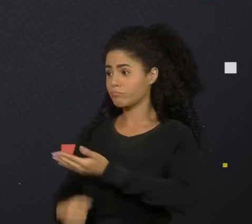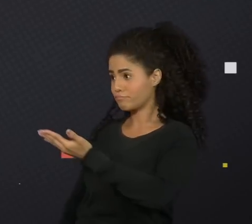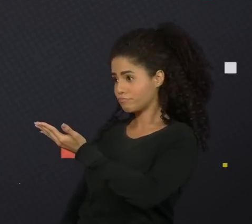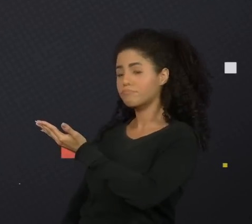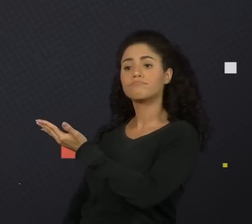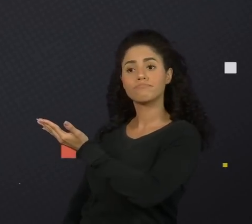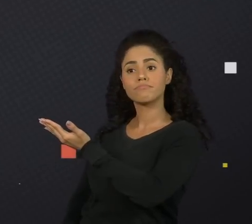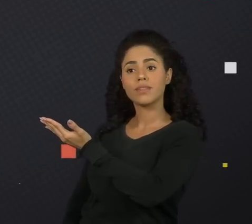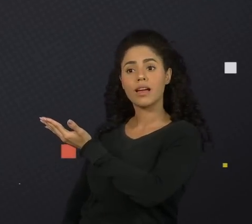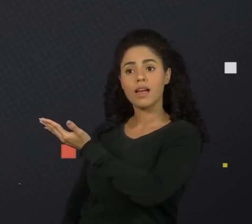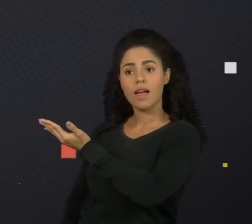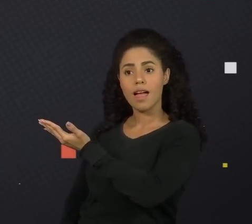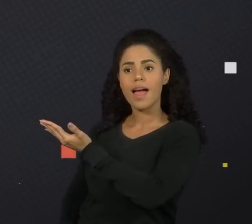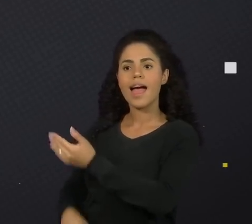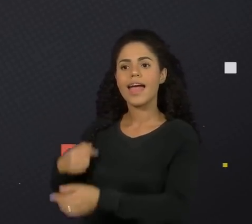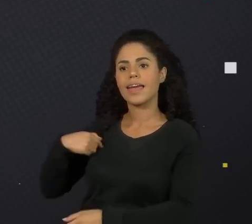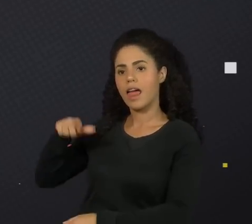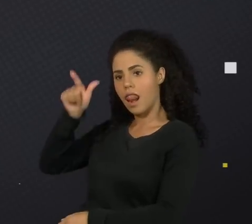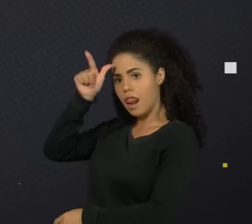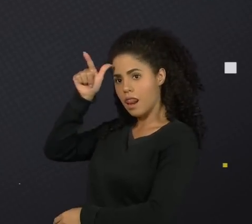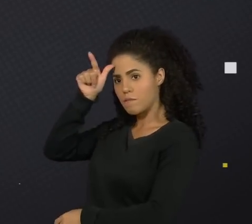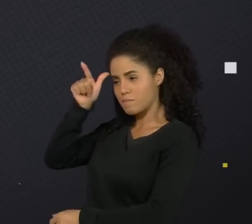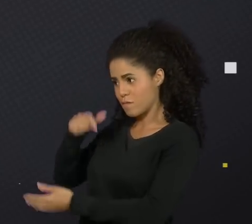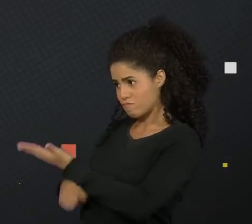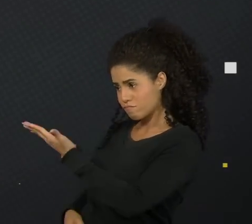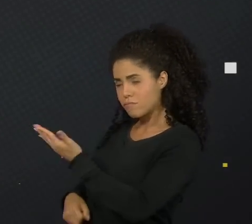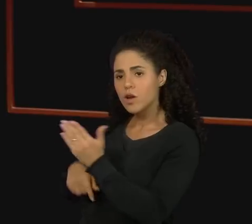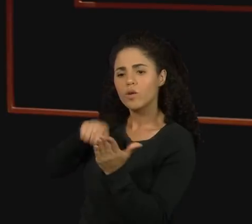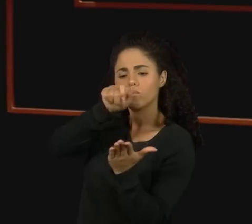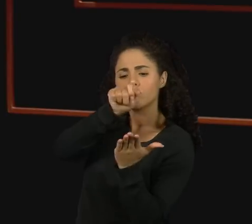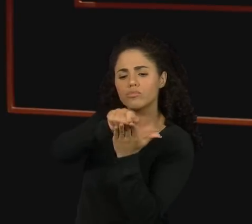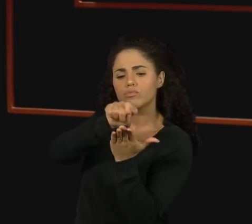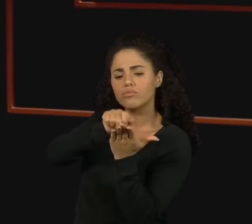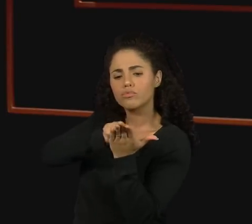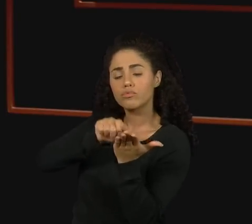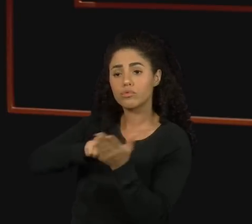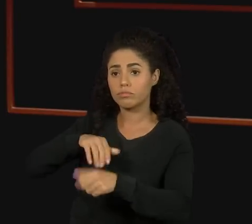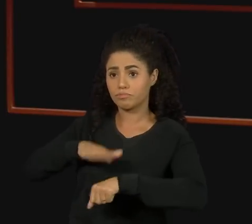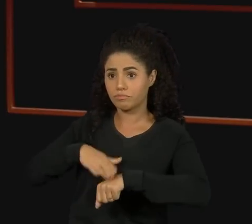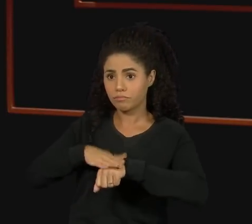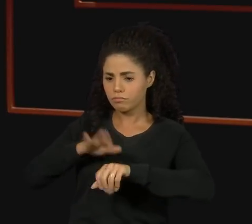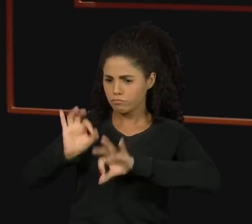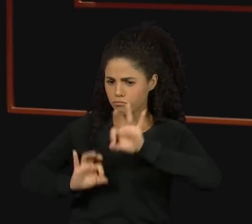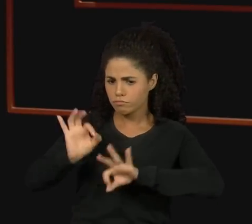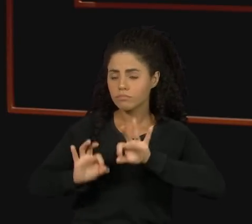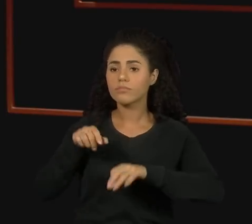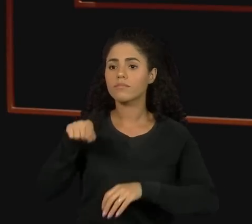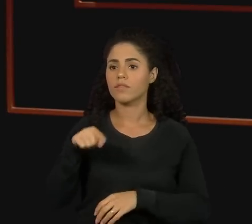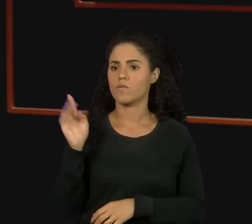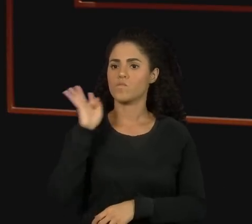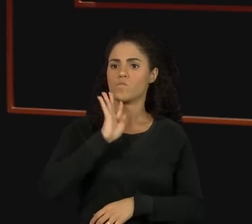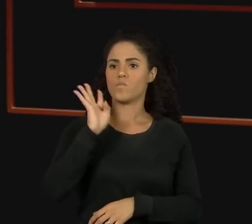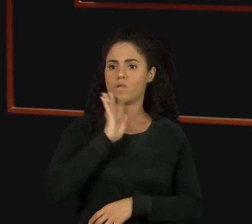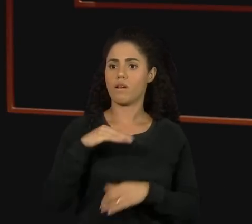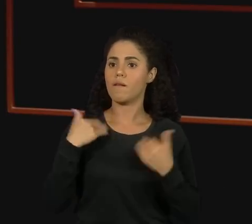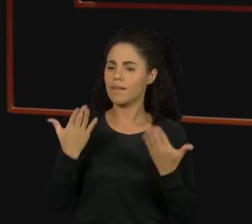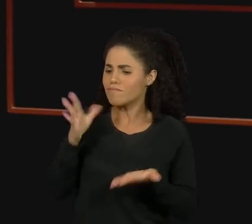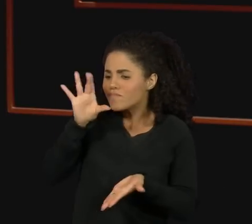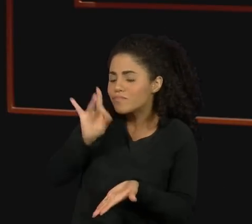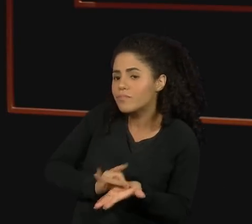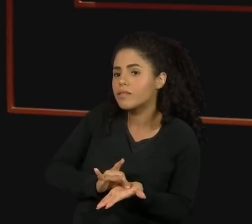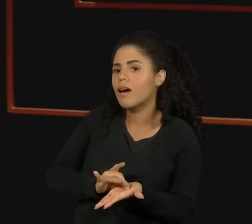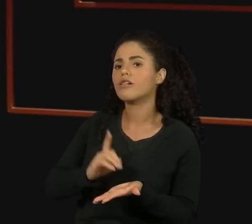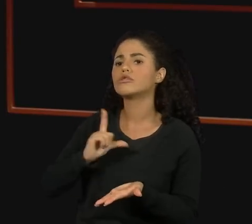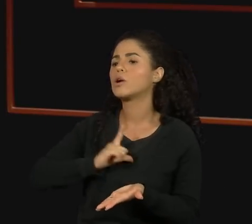teatrólogo francês, um teatrólogo alemão, que escreveu Hamlet Máquina. E realmente